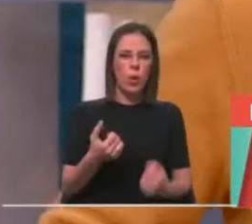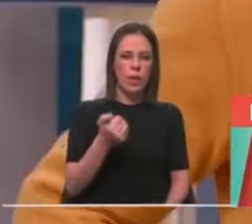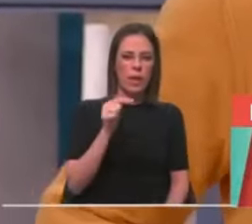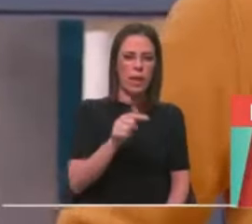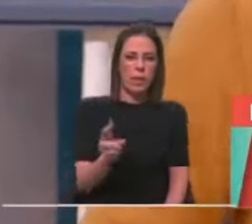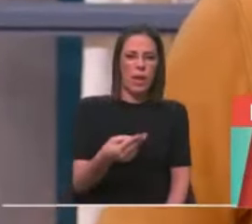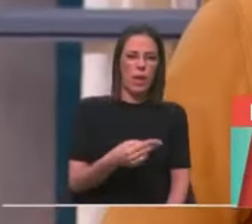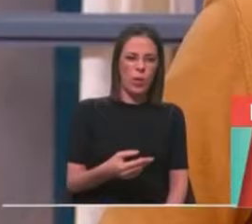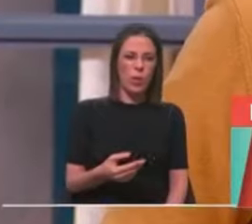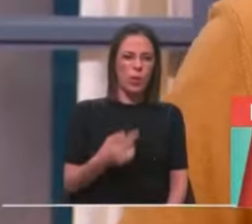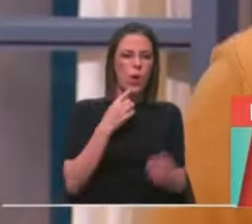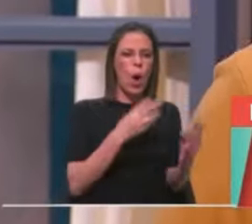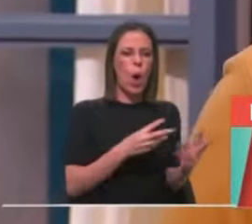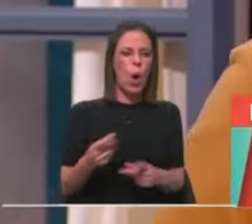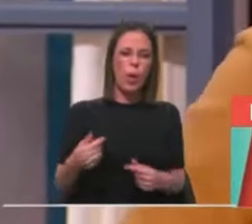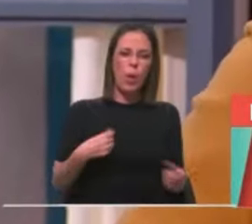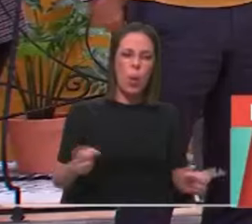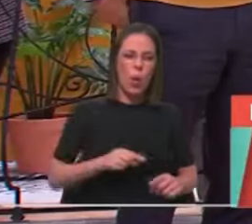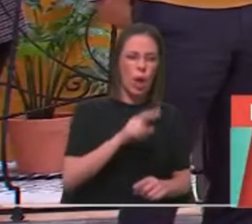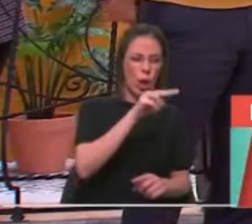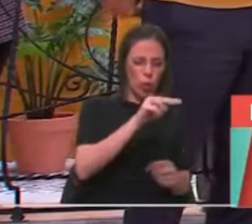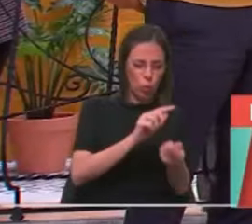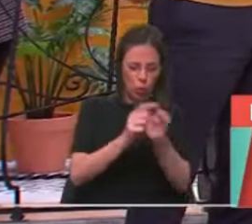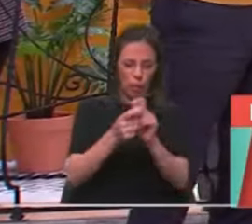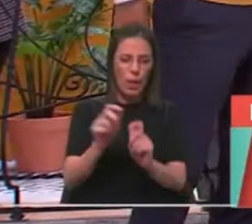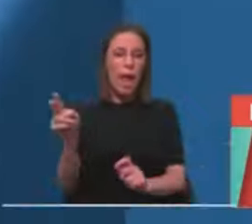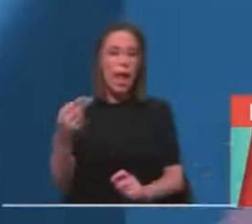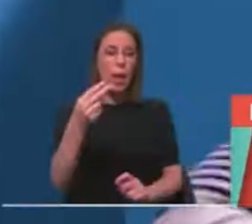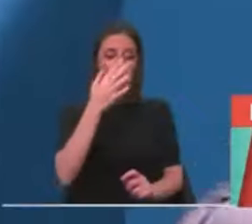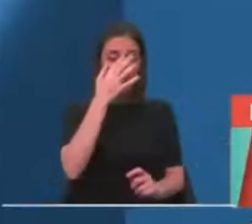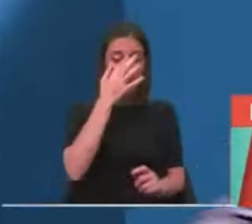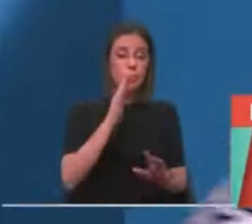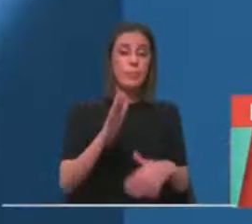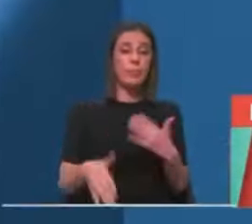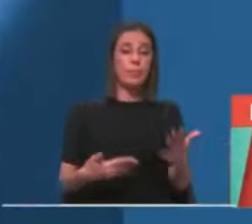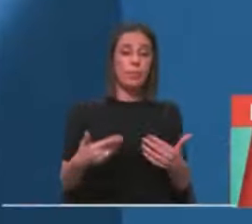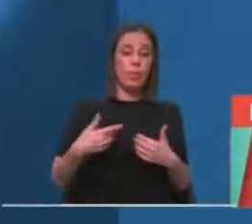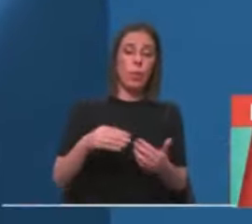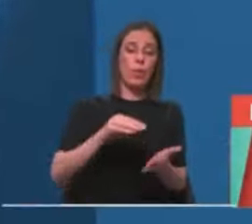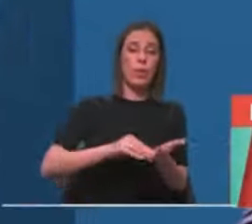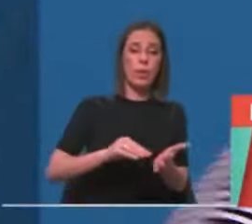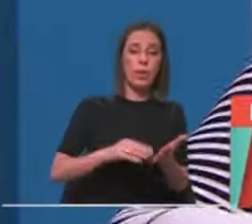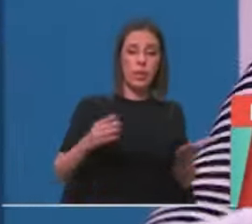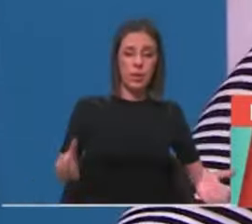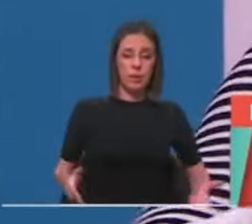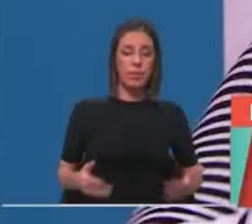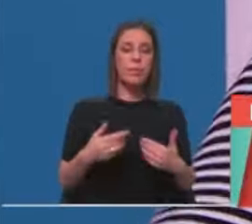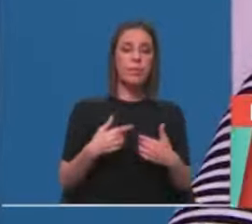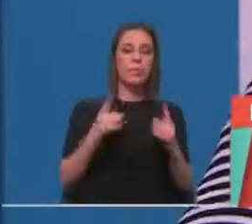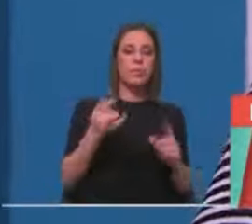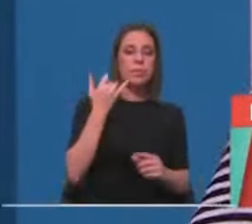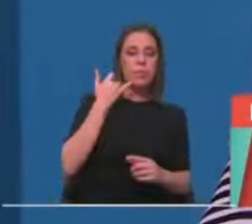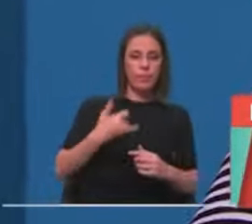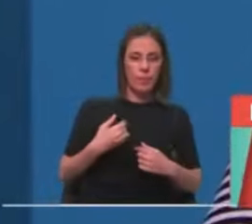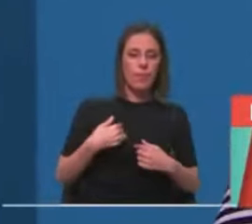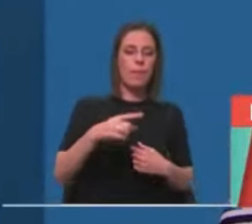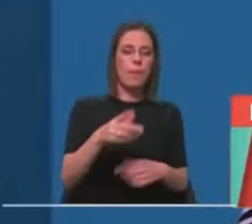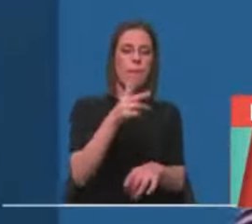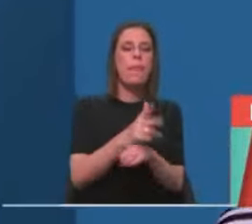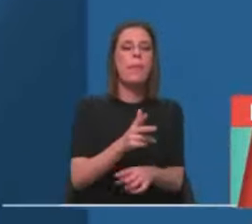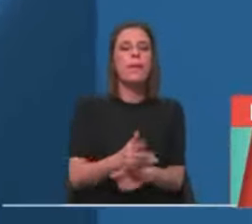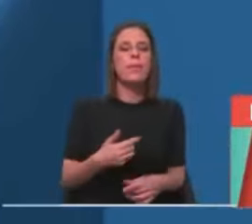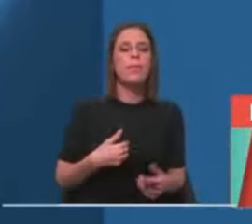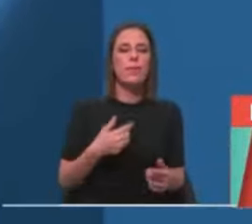euros. Já nem conseguimos fazer a conta. Na realidade, mesmo. Eu fui... Eles, depois, entretanto, eu inscrevi-me e depois começaram-me a chamar para ir para as gravações e